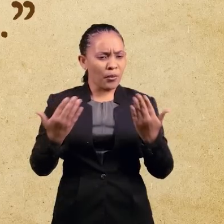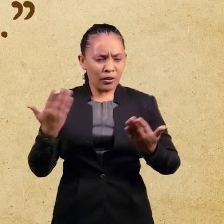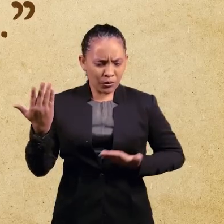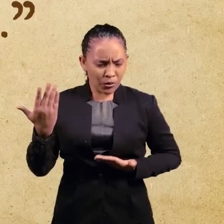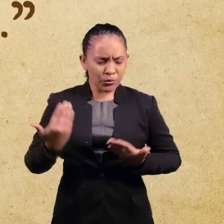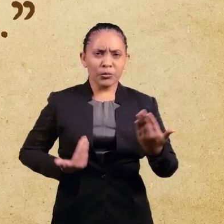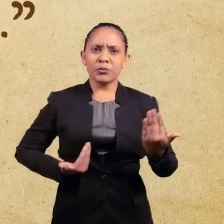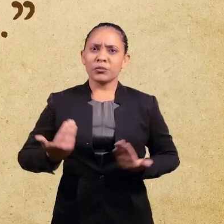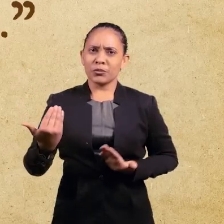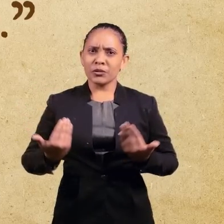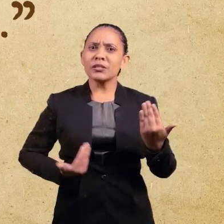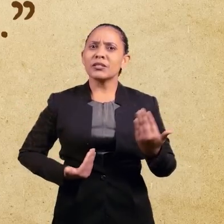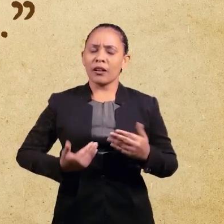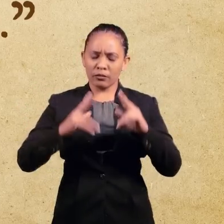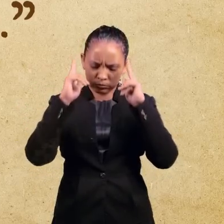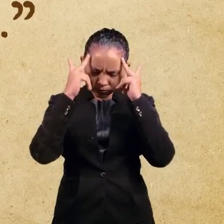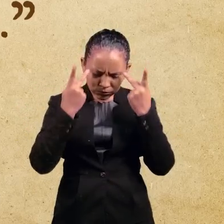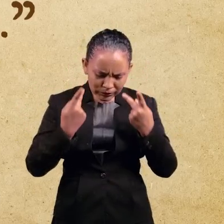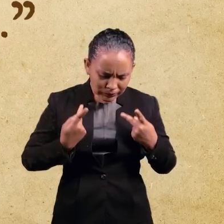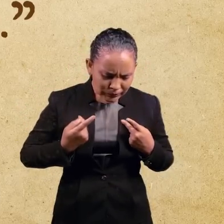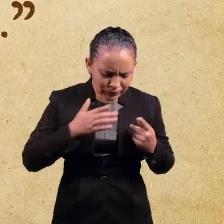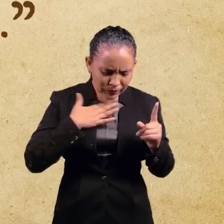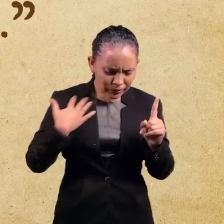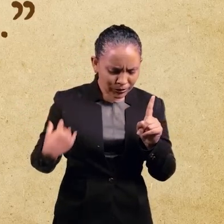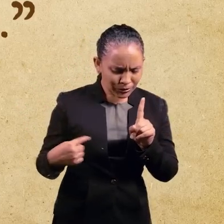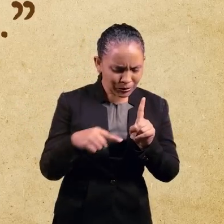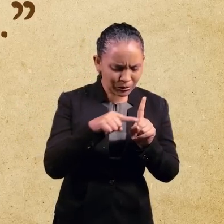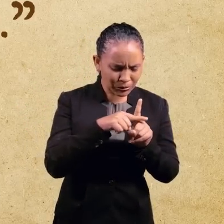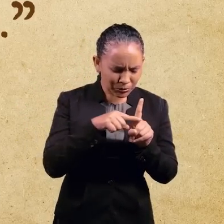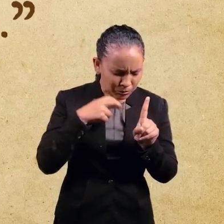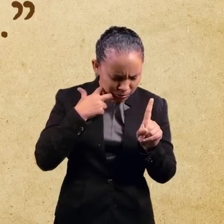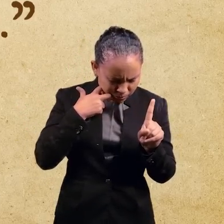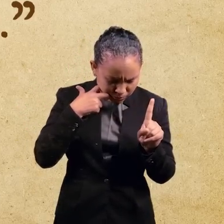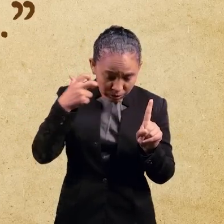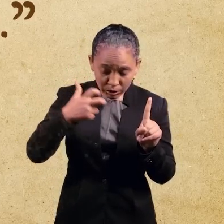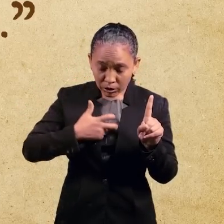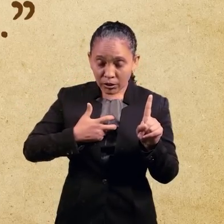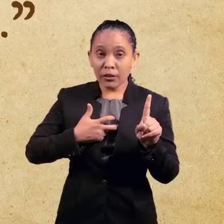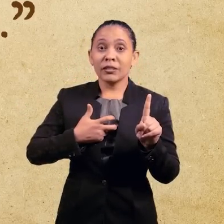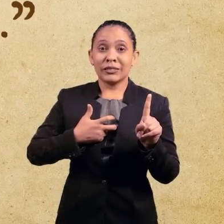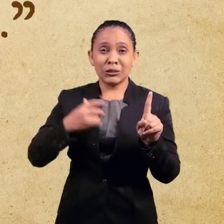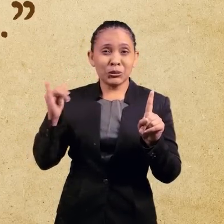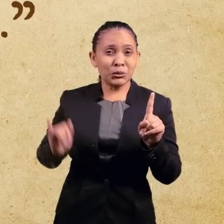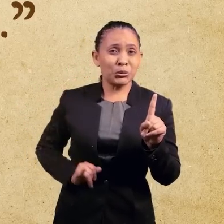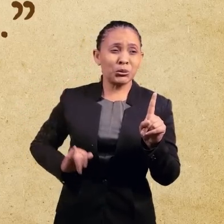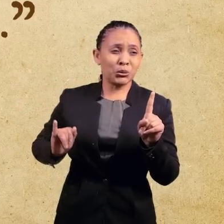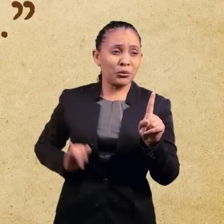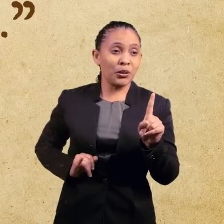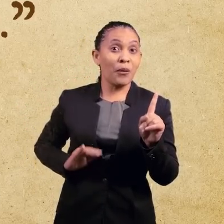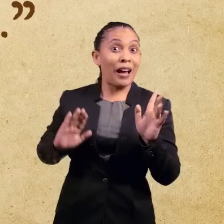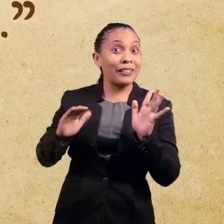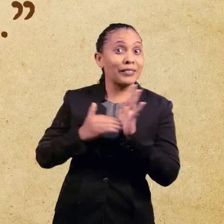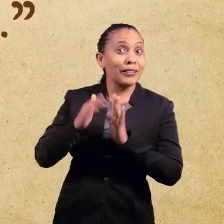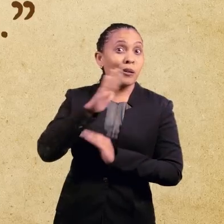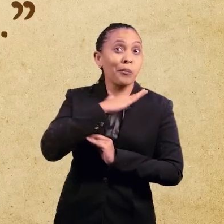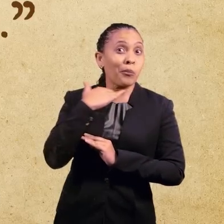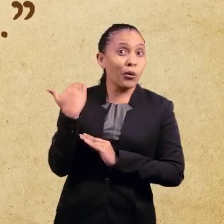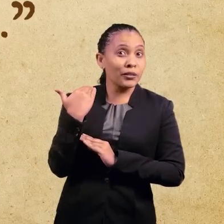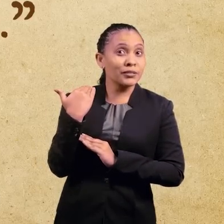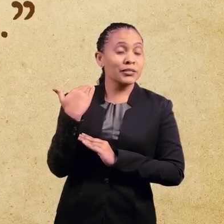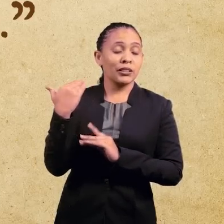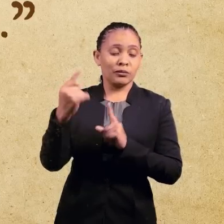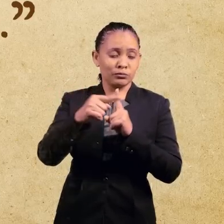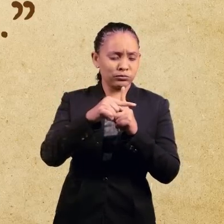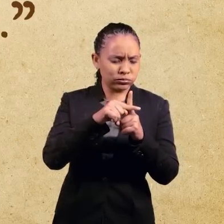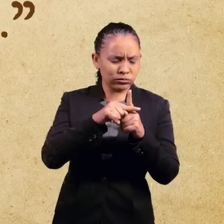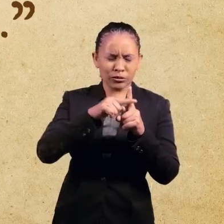homens, e achado na forma de homem, humilhou-se a si mesmo, sendo obediente até a morte e morte de